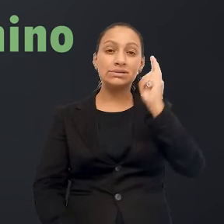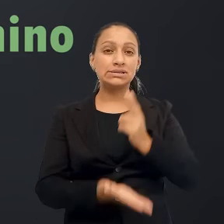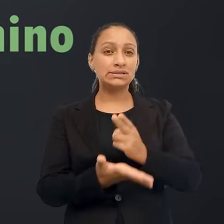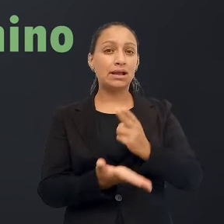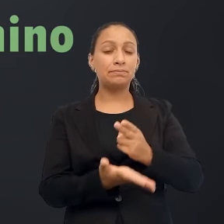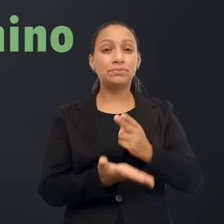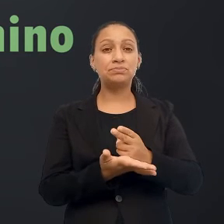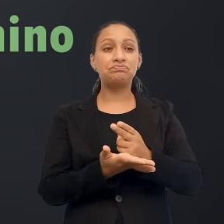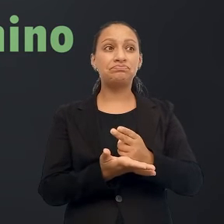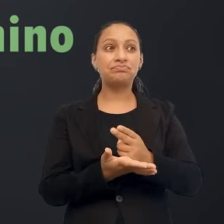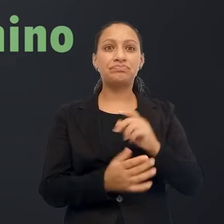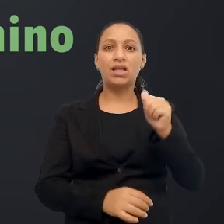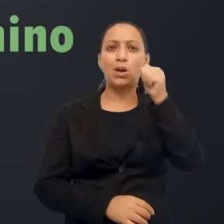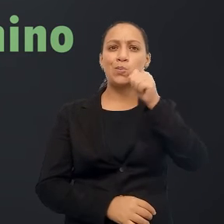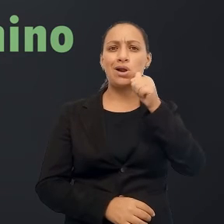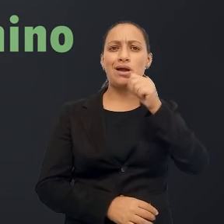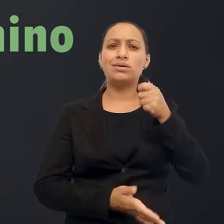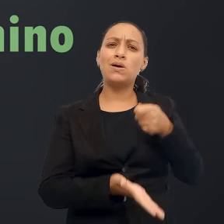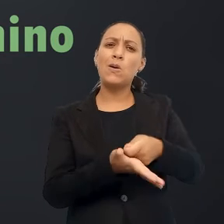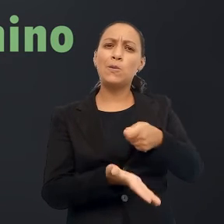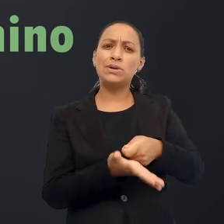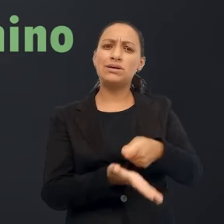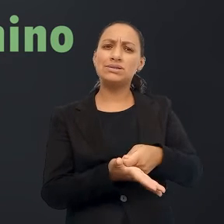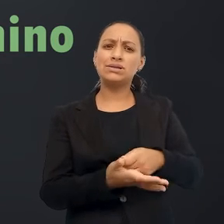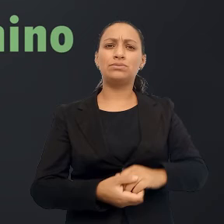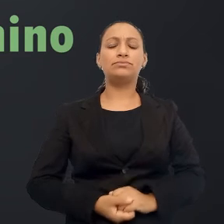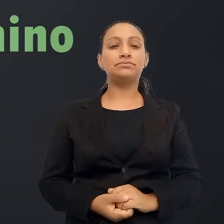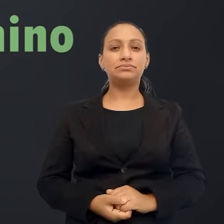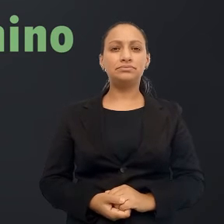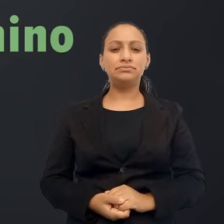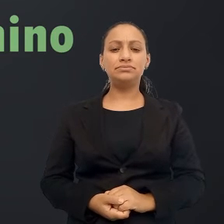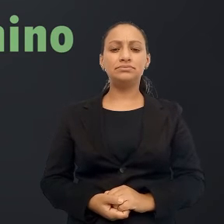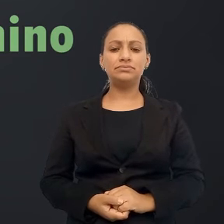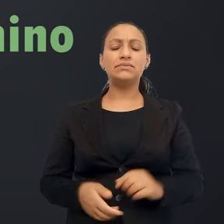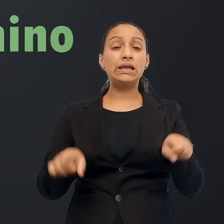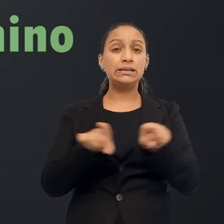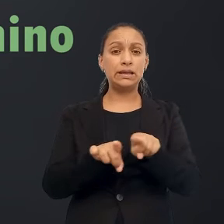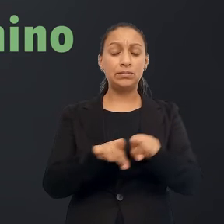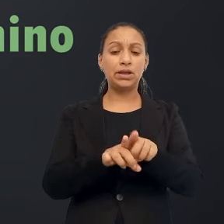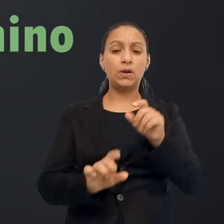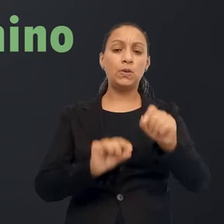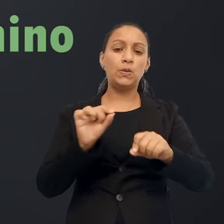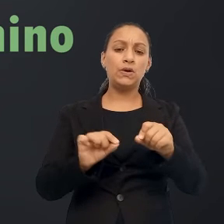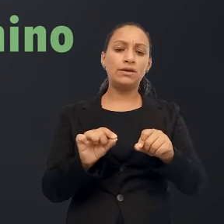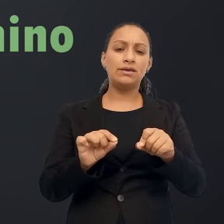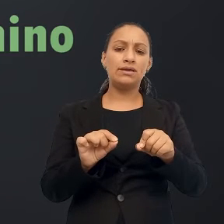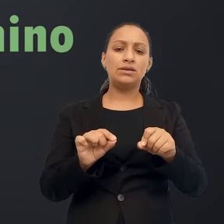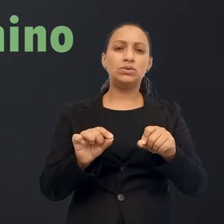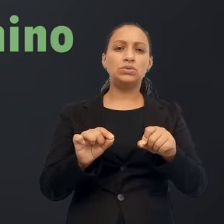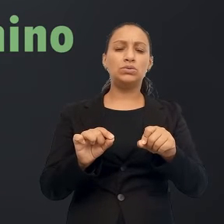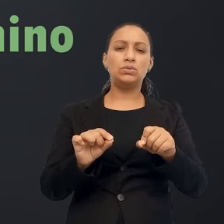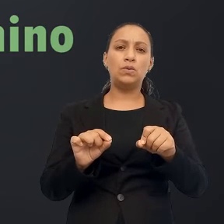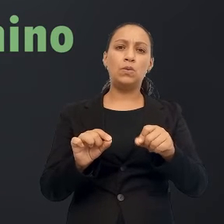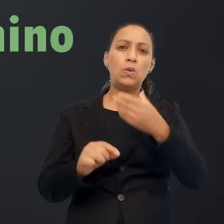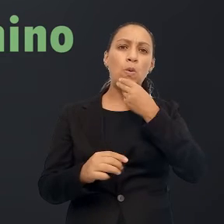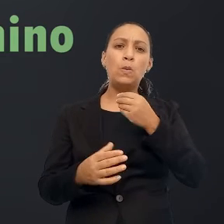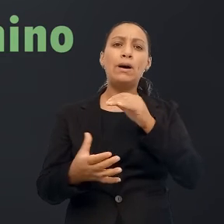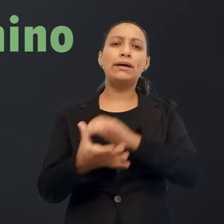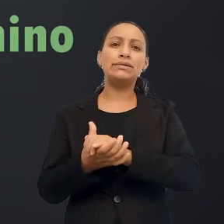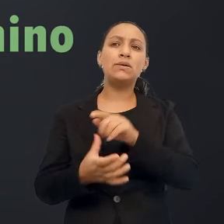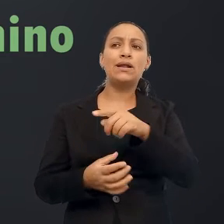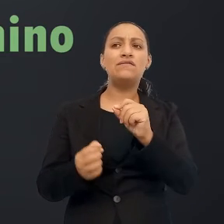para a mulher a obrigação, né? E o que vier do companheiro é